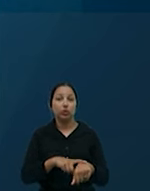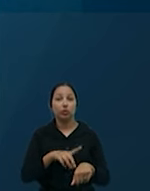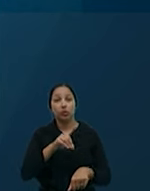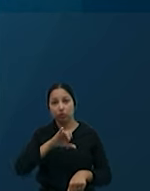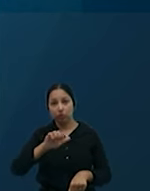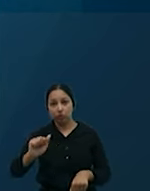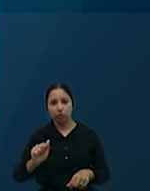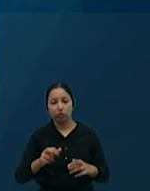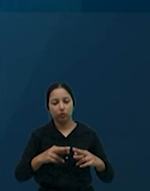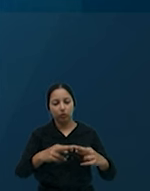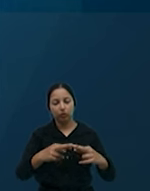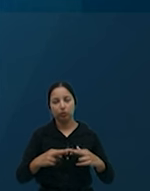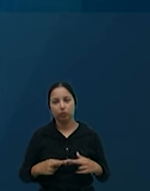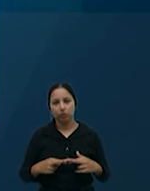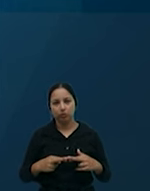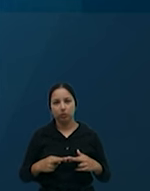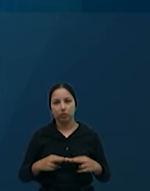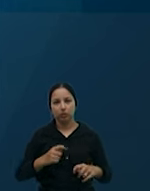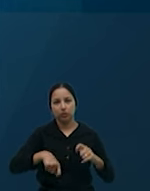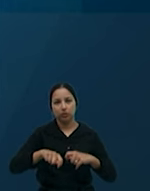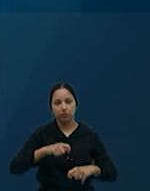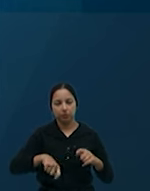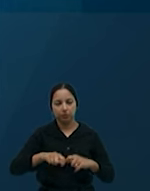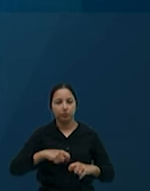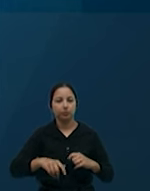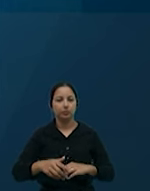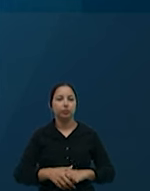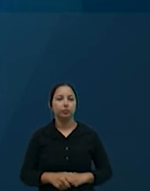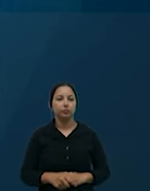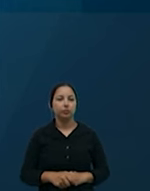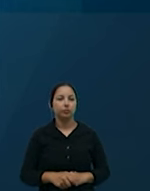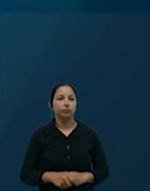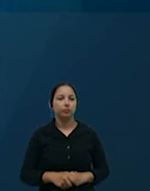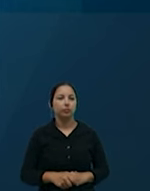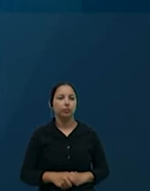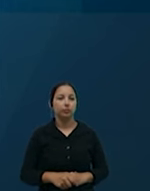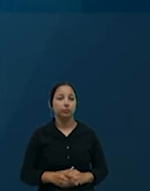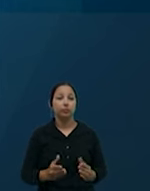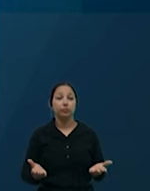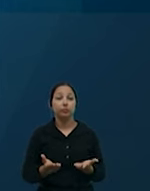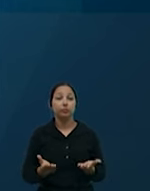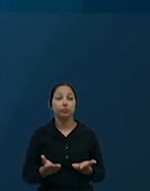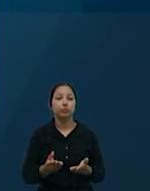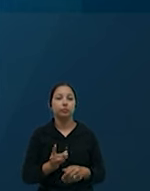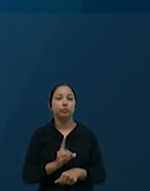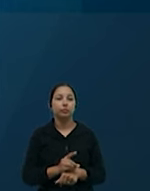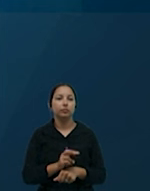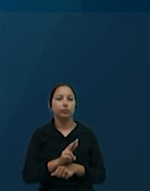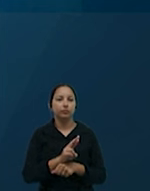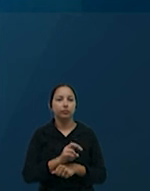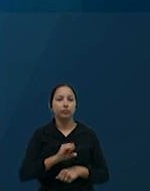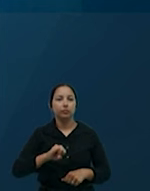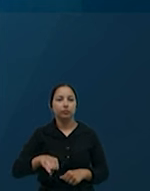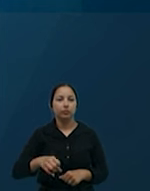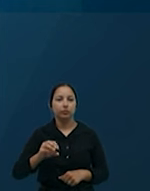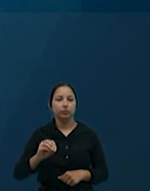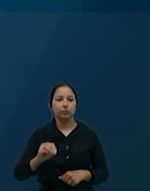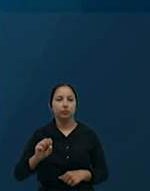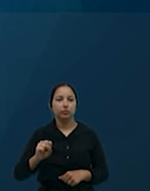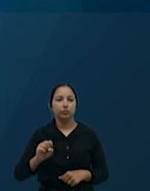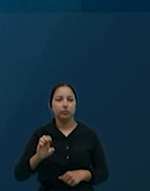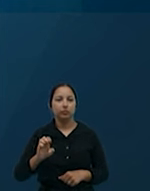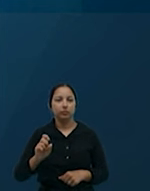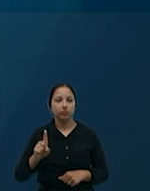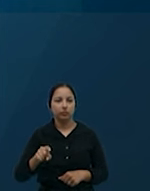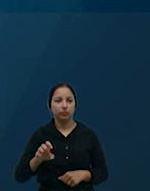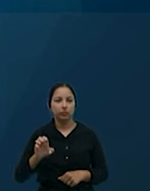obrigada, doutor Luiz Gustavo. Agora, doutor José Enéas, pelo Instituto dos Advogados Previdenciários, Conselho Federal, também pelo prazo máximo